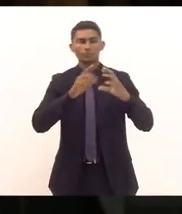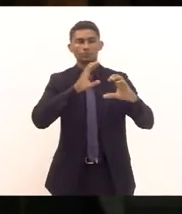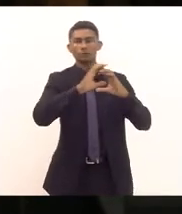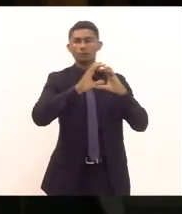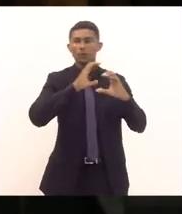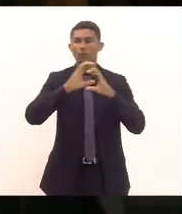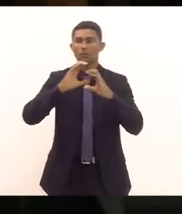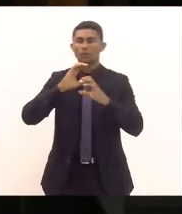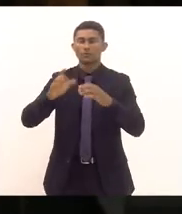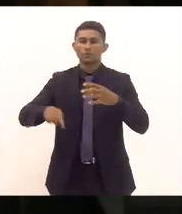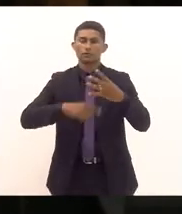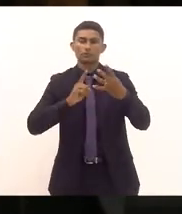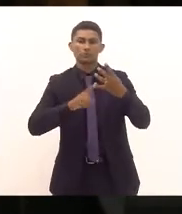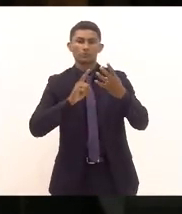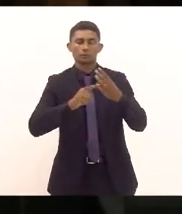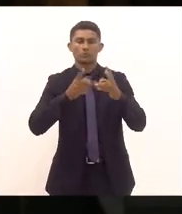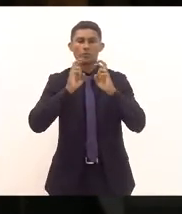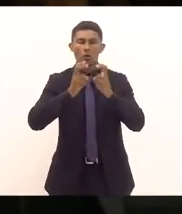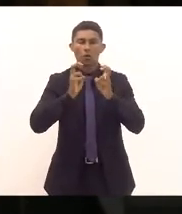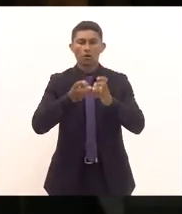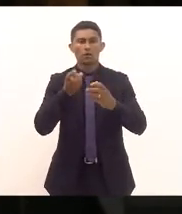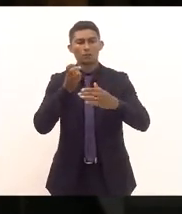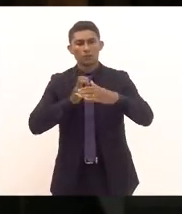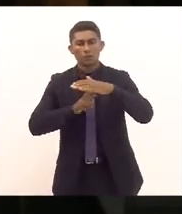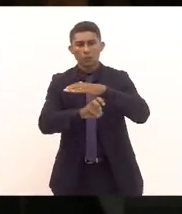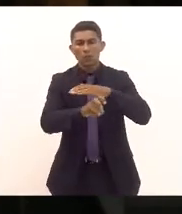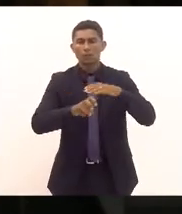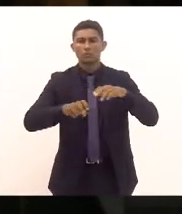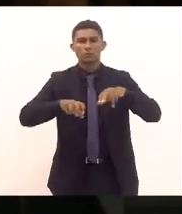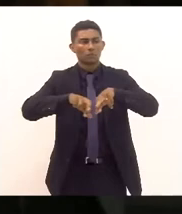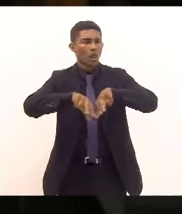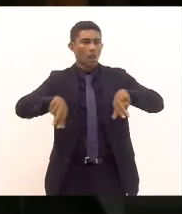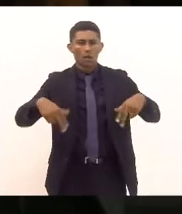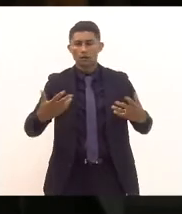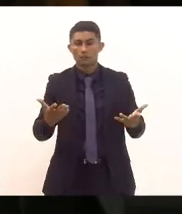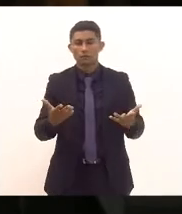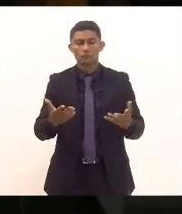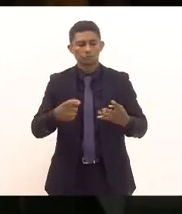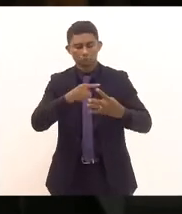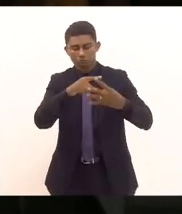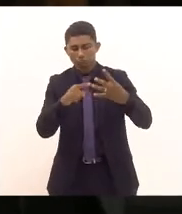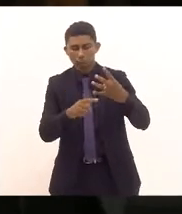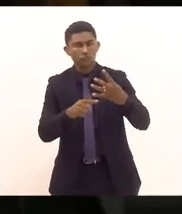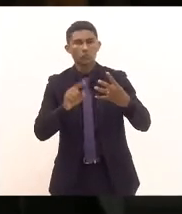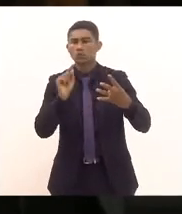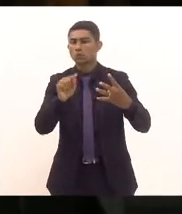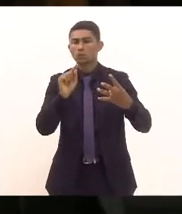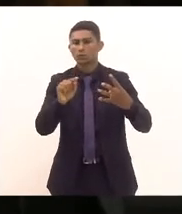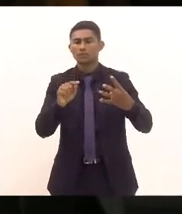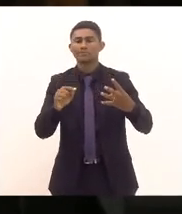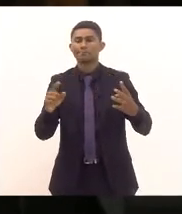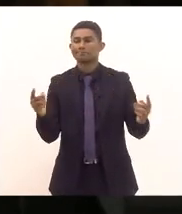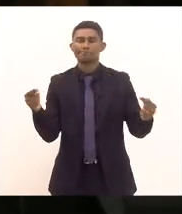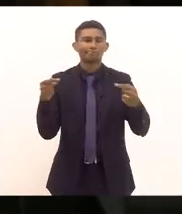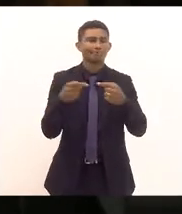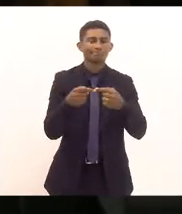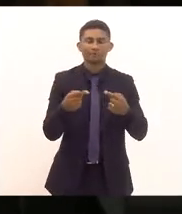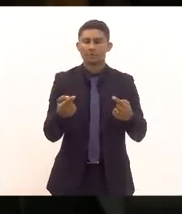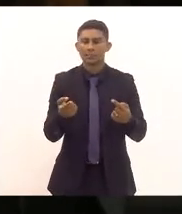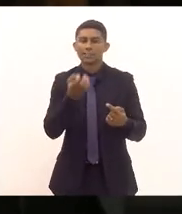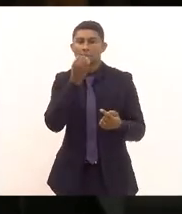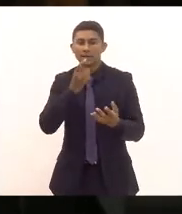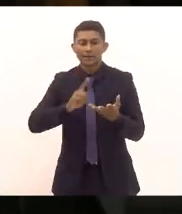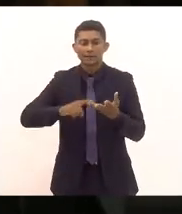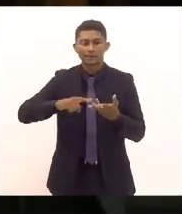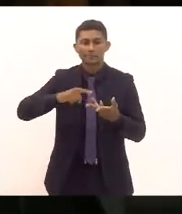comunicações e o transporte coletivo o que passam a ser considerados bens e serviços